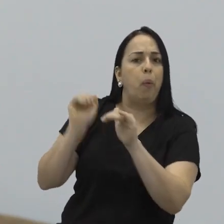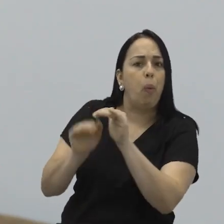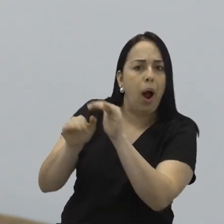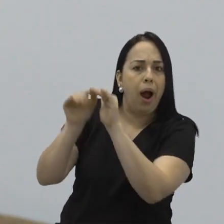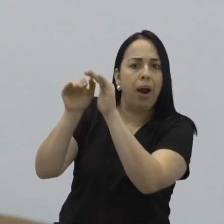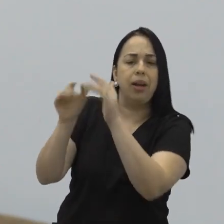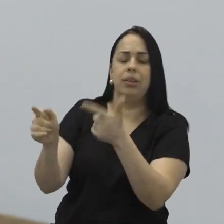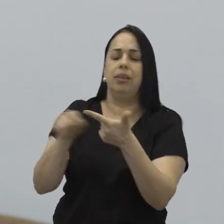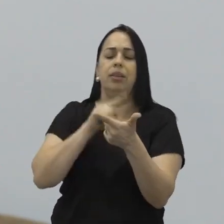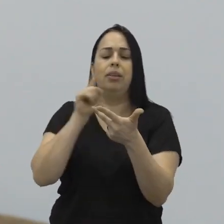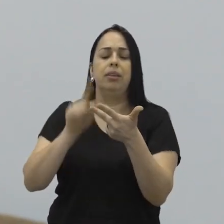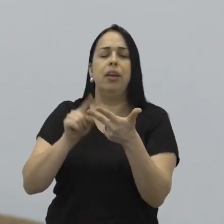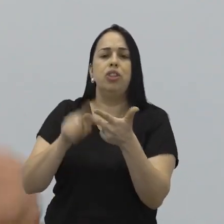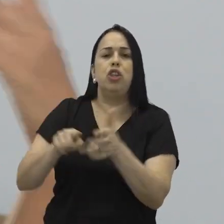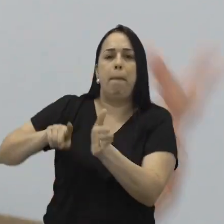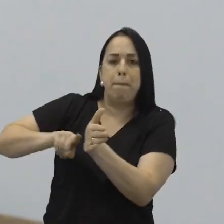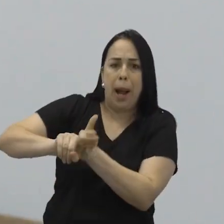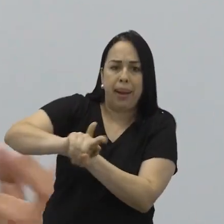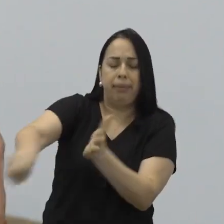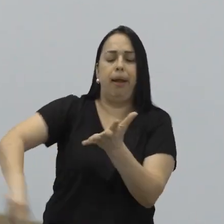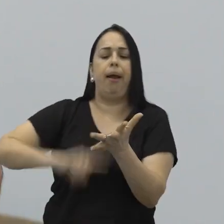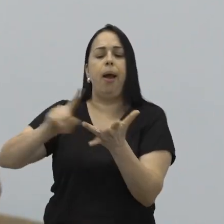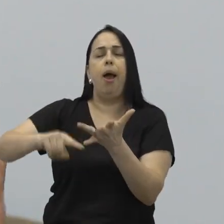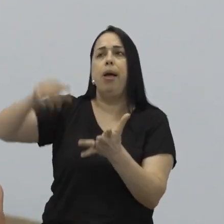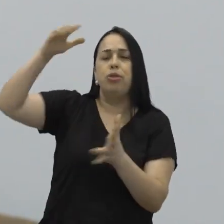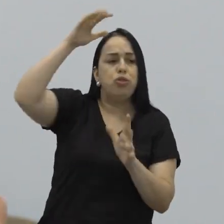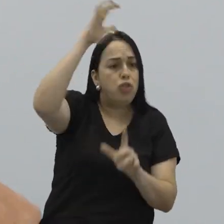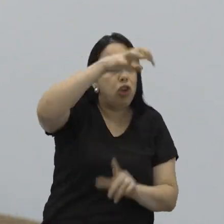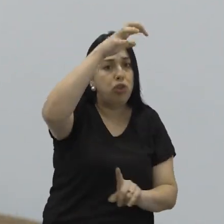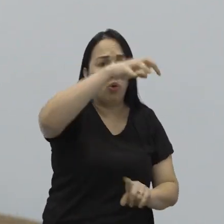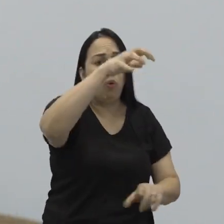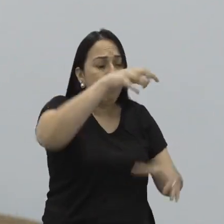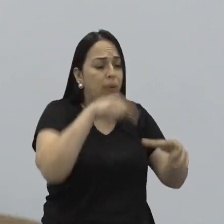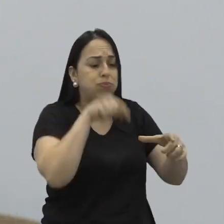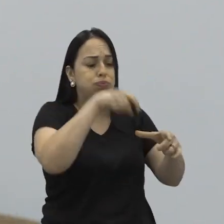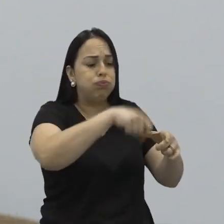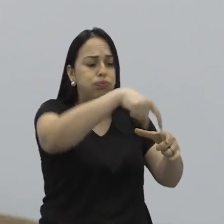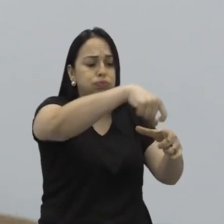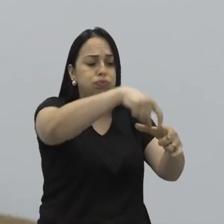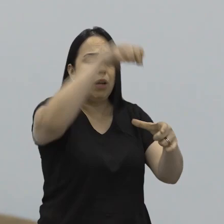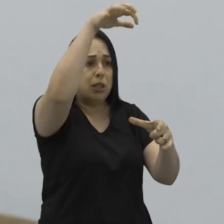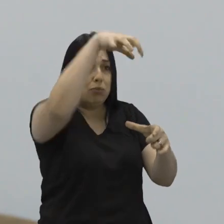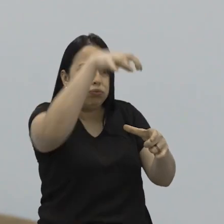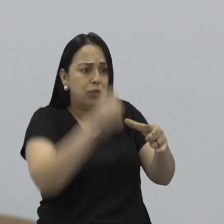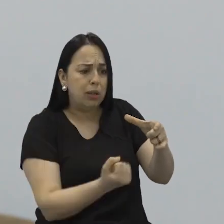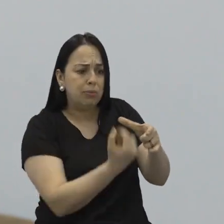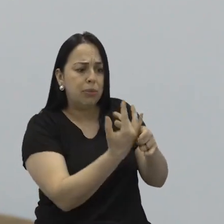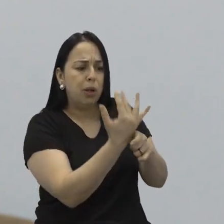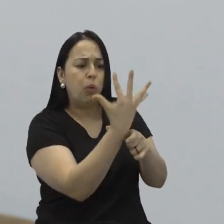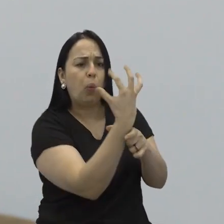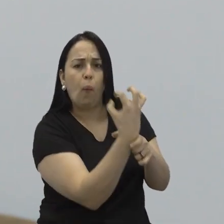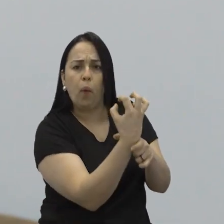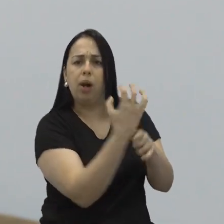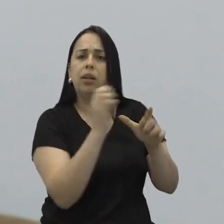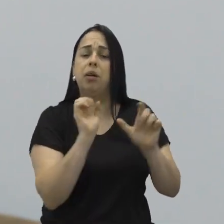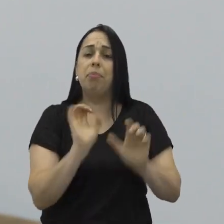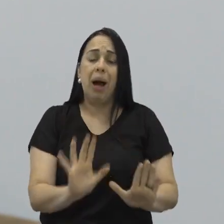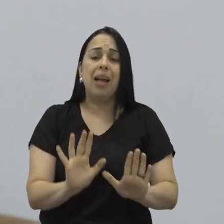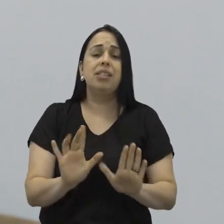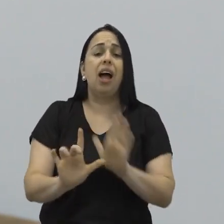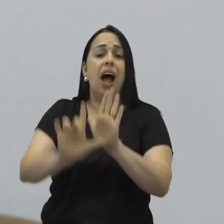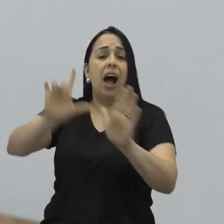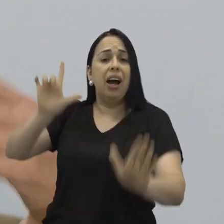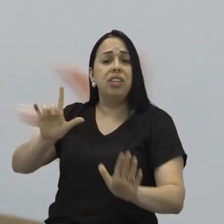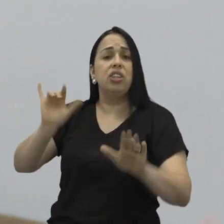armazenamento, também questões de praga, de chuva, né, que são previstas. Mas, se são previstas